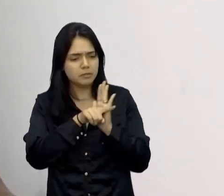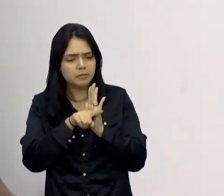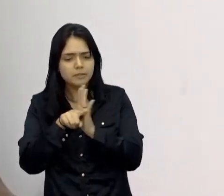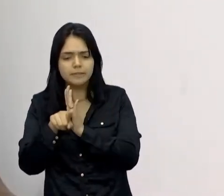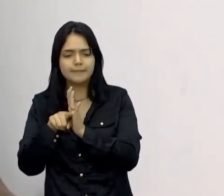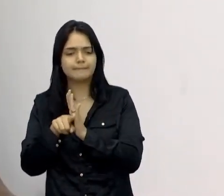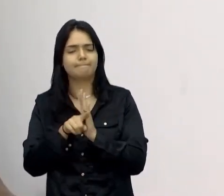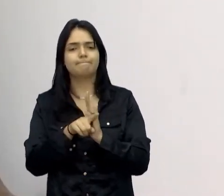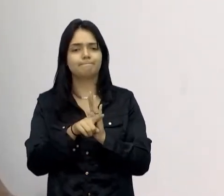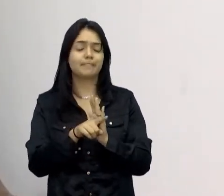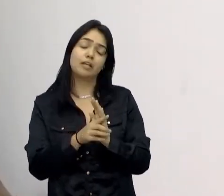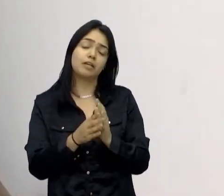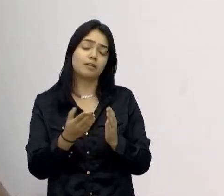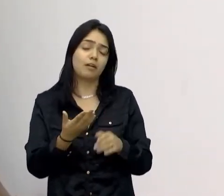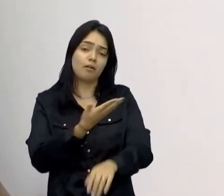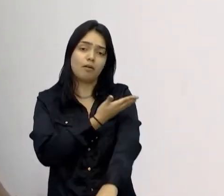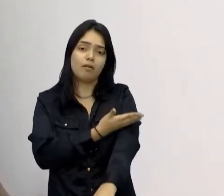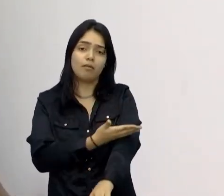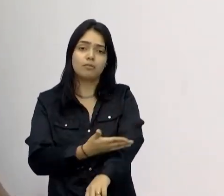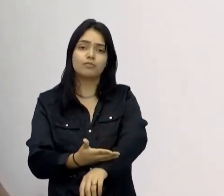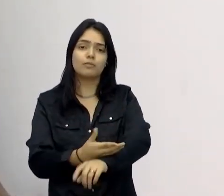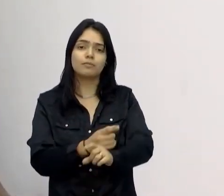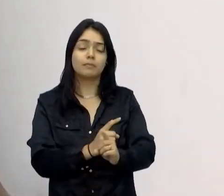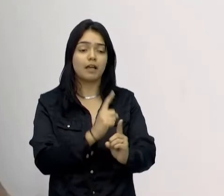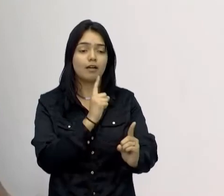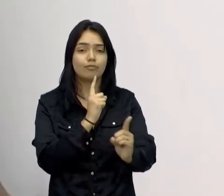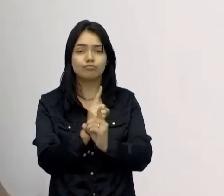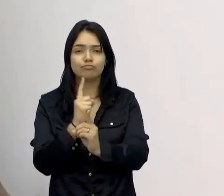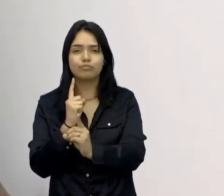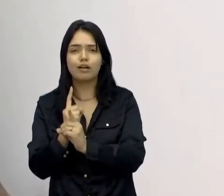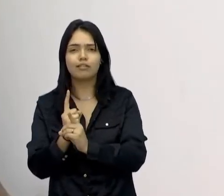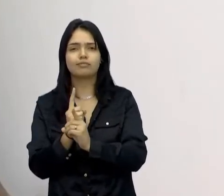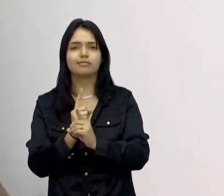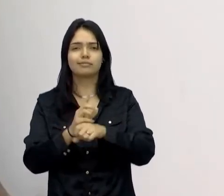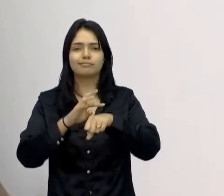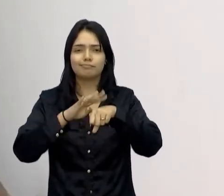é muito comum a gente perceber pessoas que carregam essas